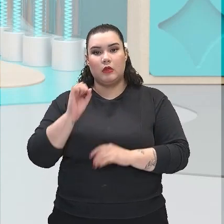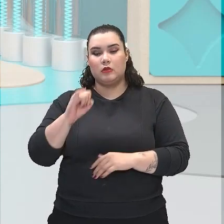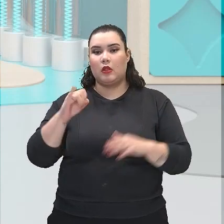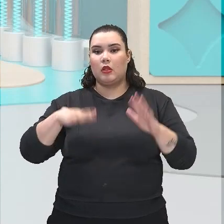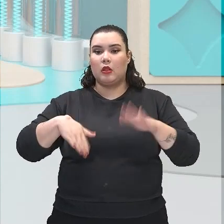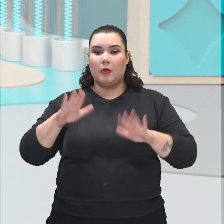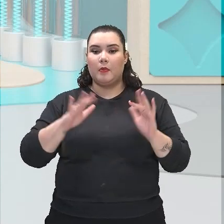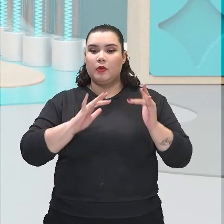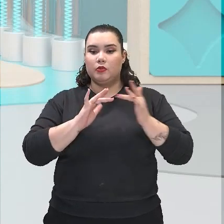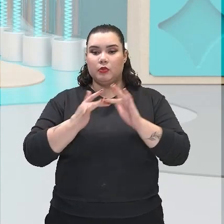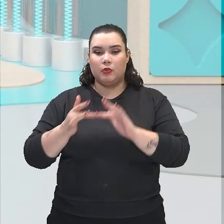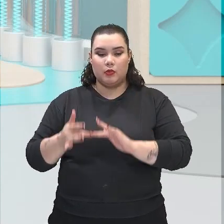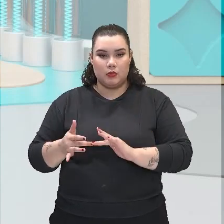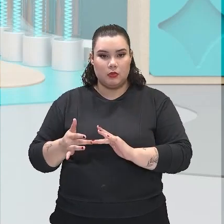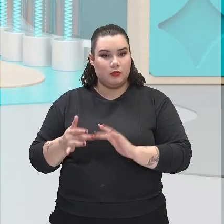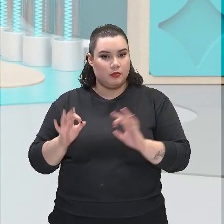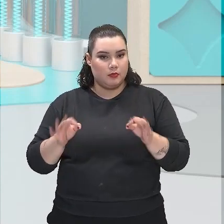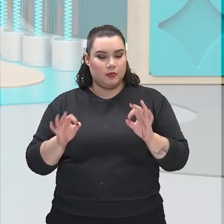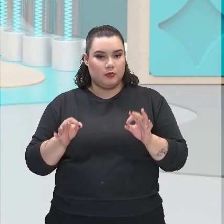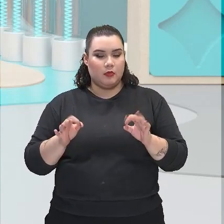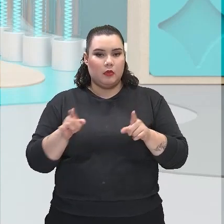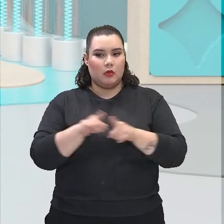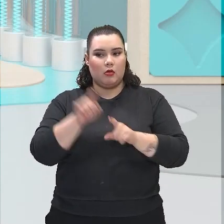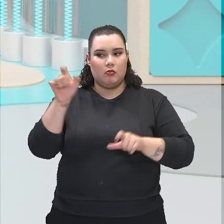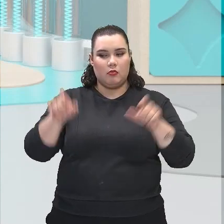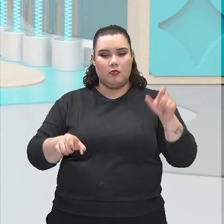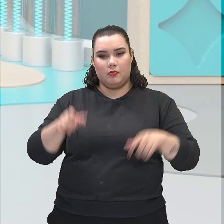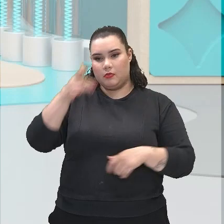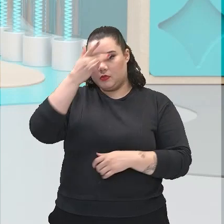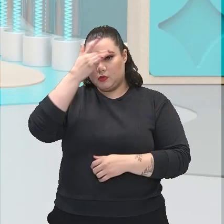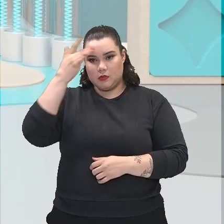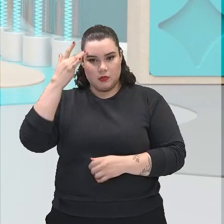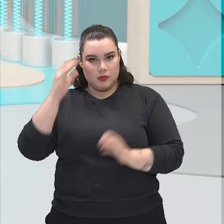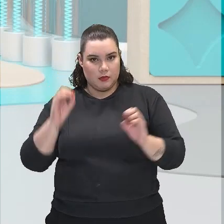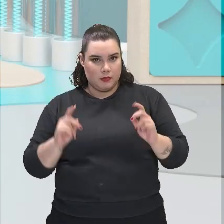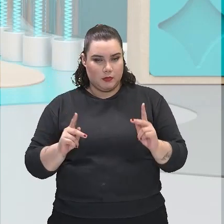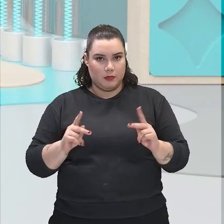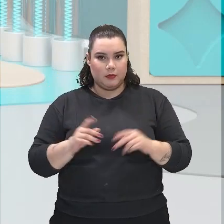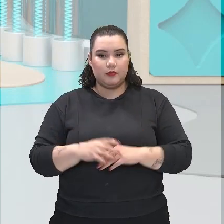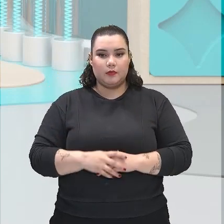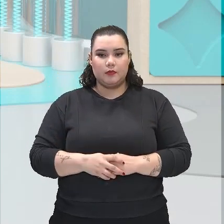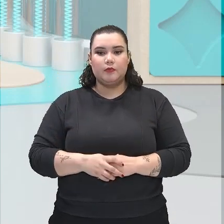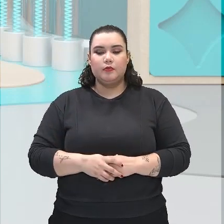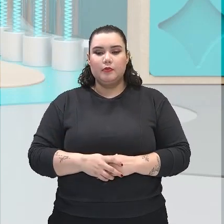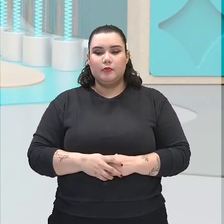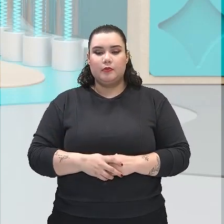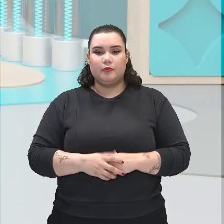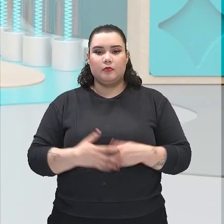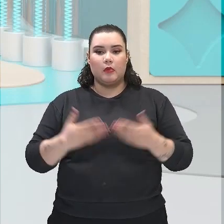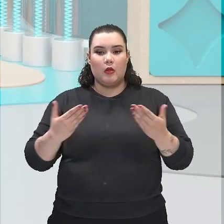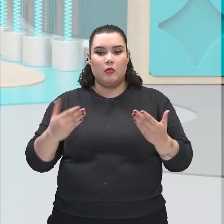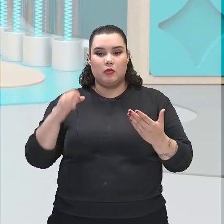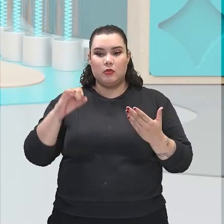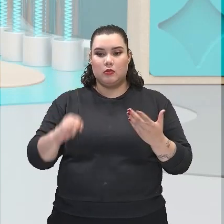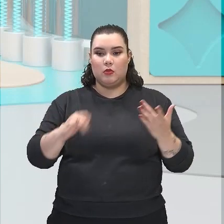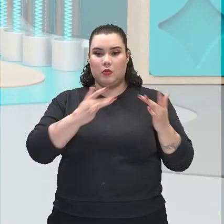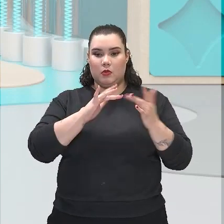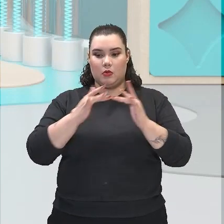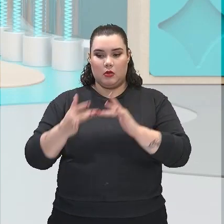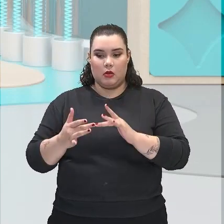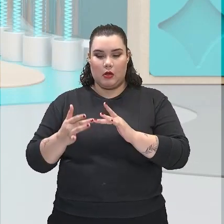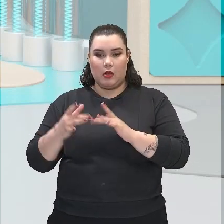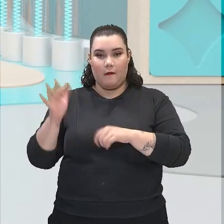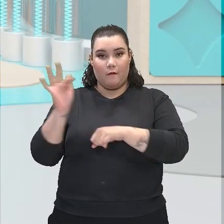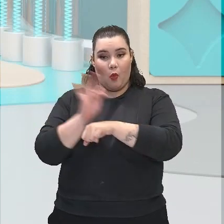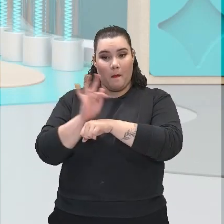do contexto, certo? E dos participantes também, ok? Então, se um contexto é